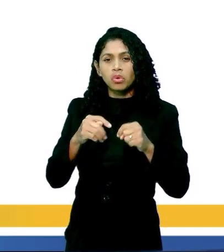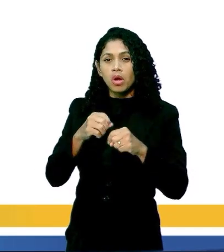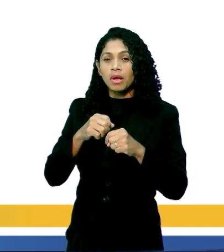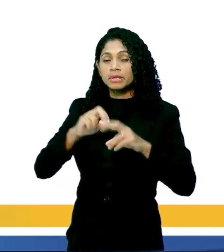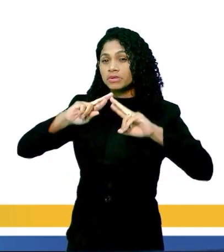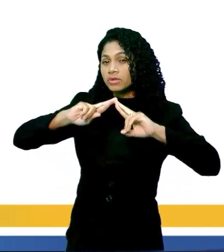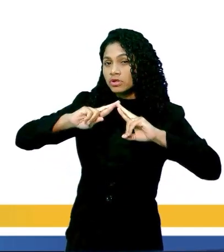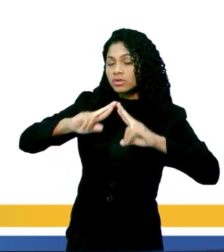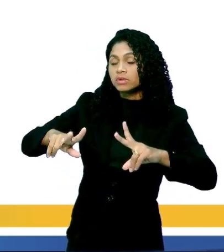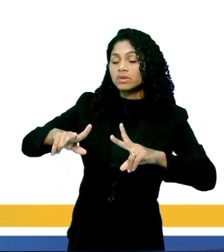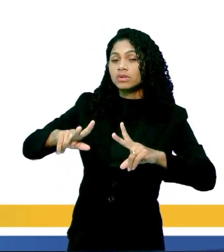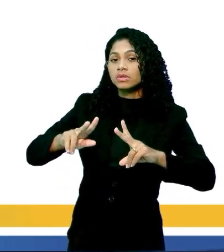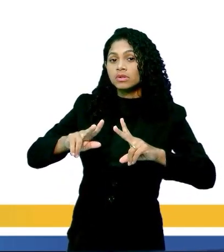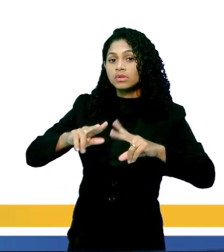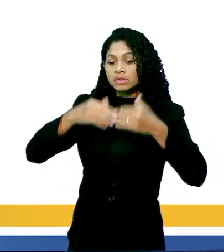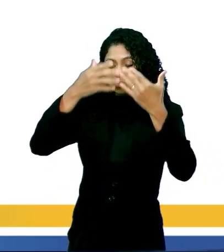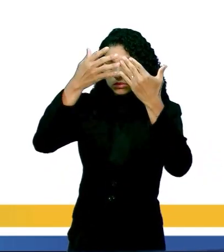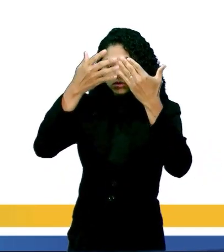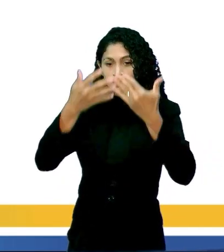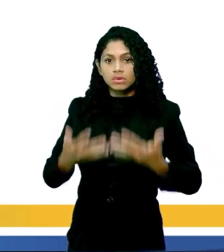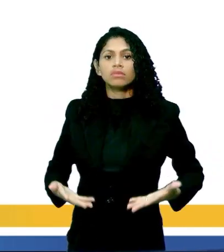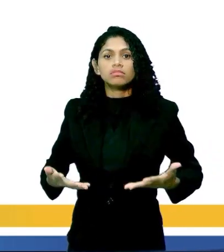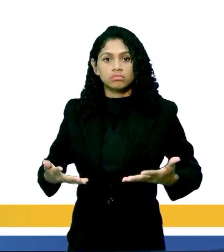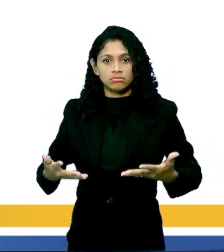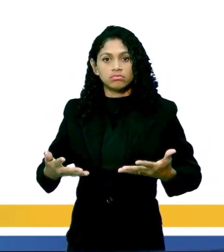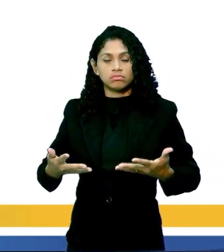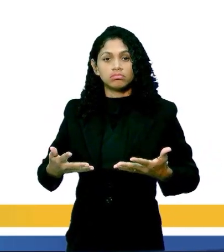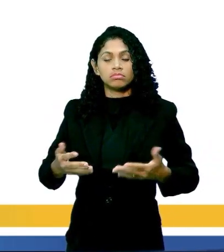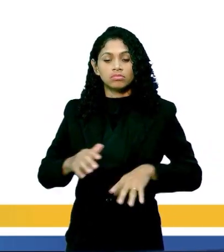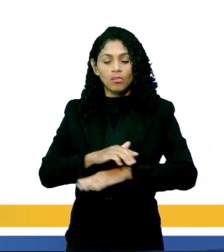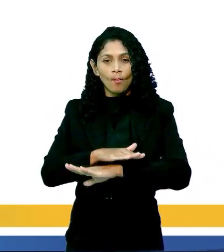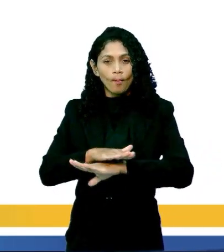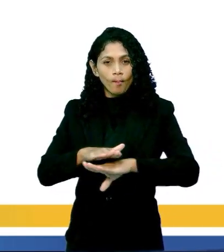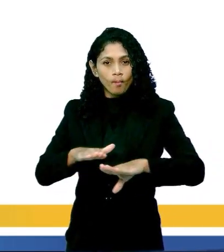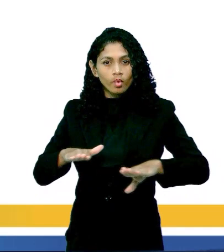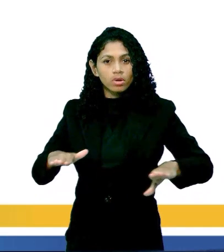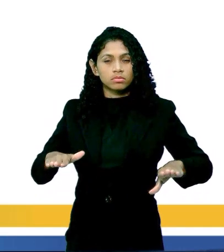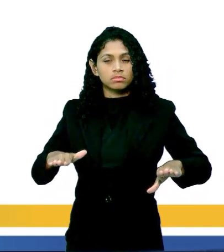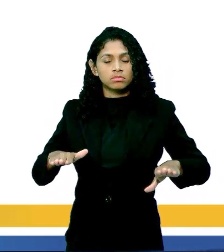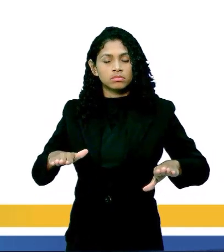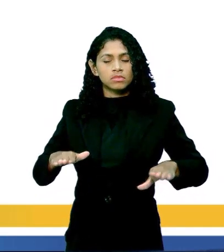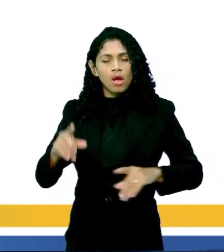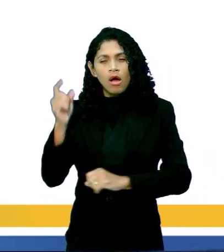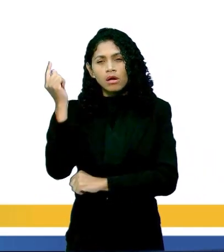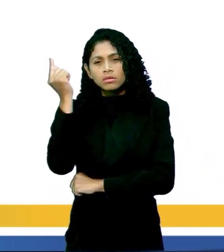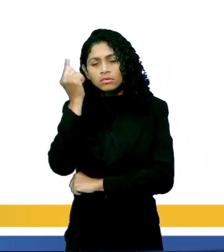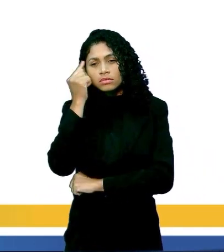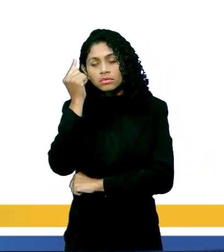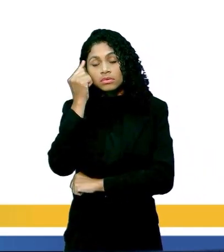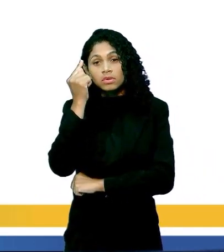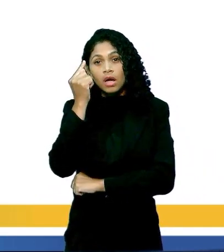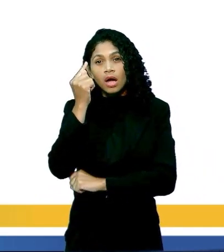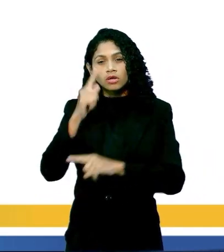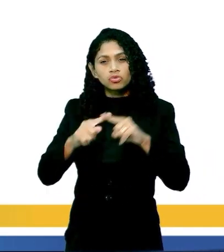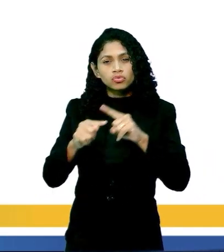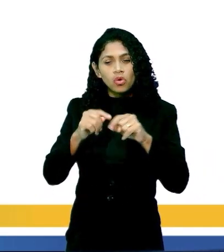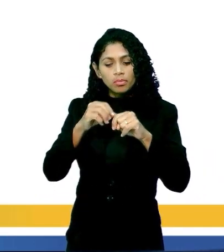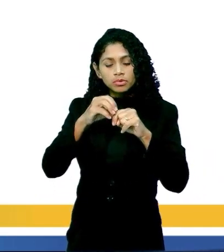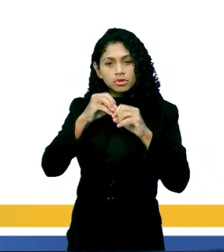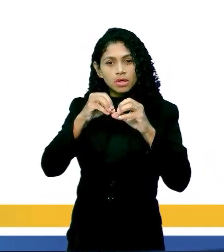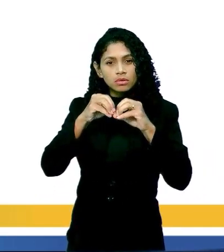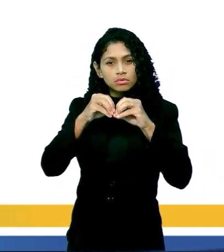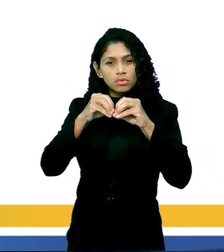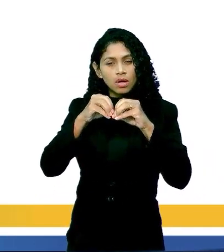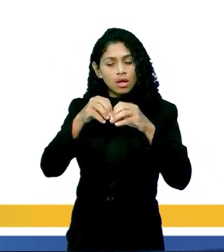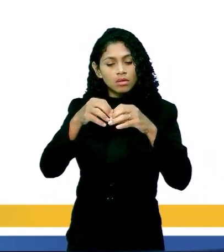chão, e aqui temos as alternativas. Será que esses corpos, que foram abandonados